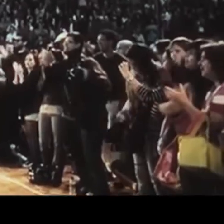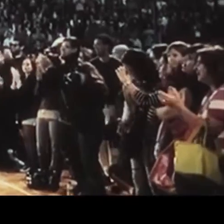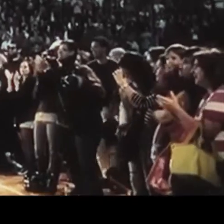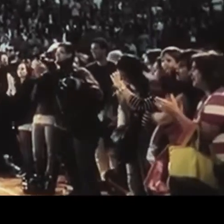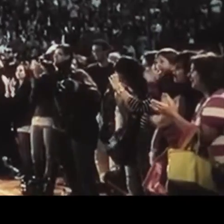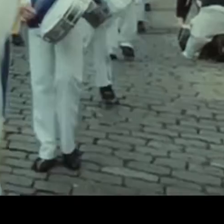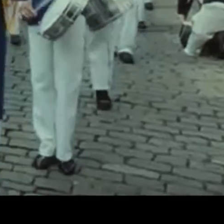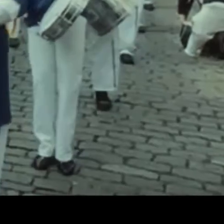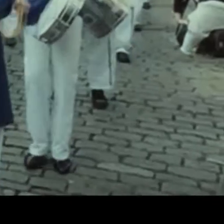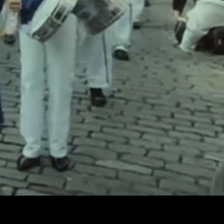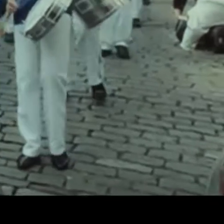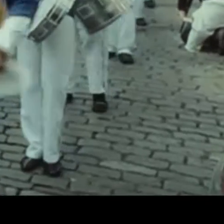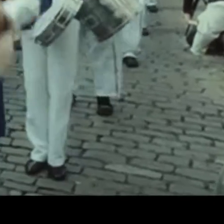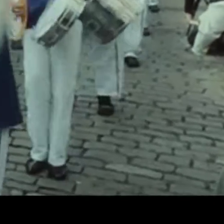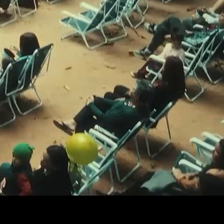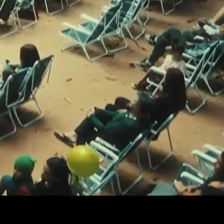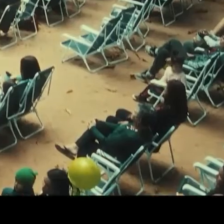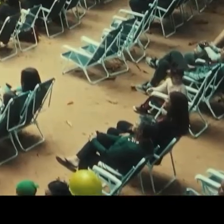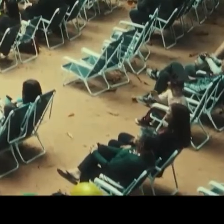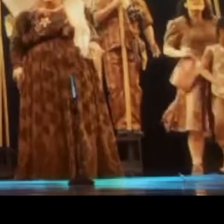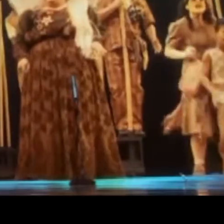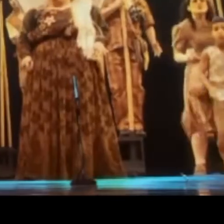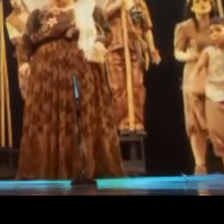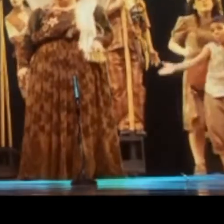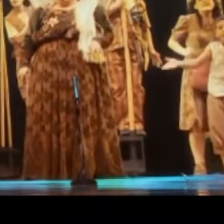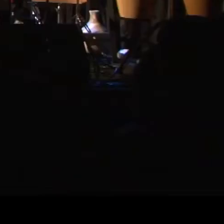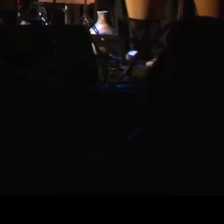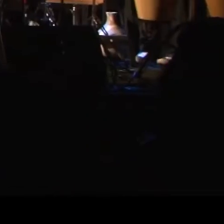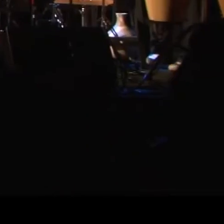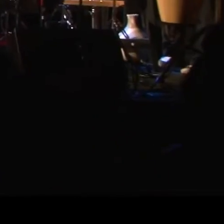que toca cada um de nós de um jeito diferente.